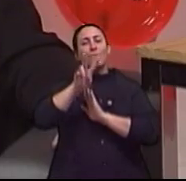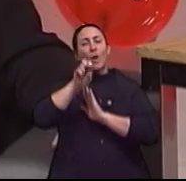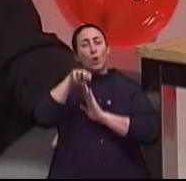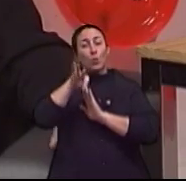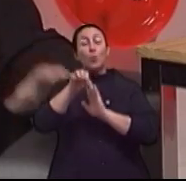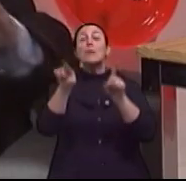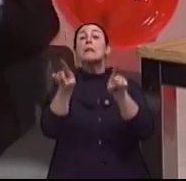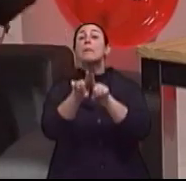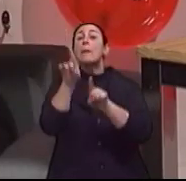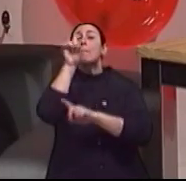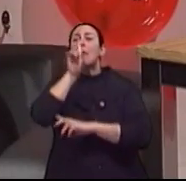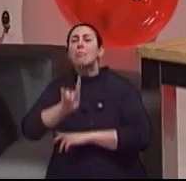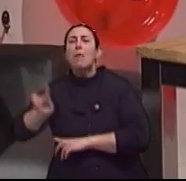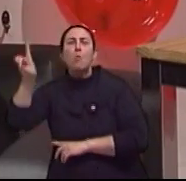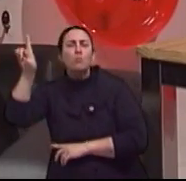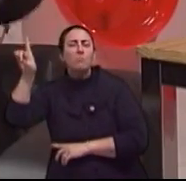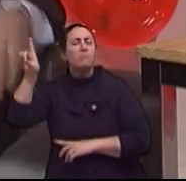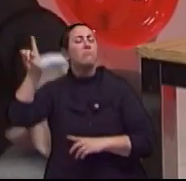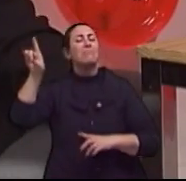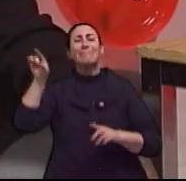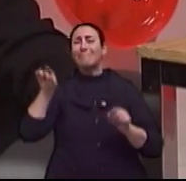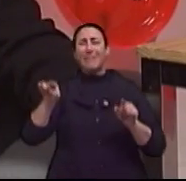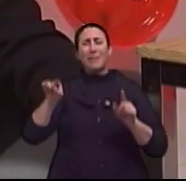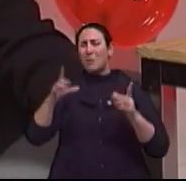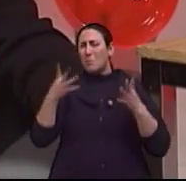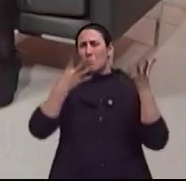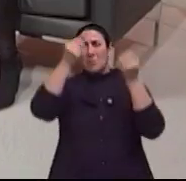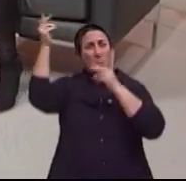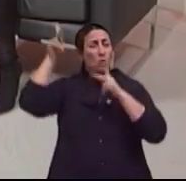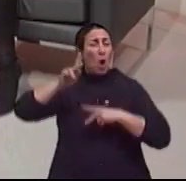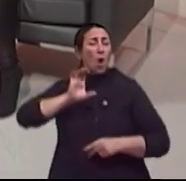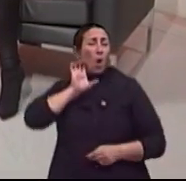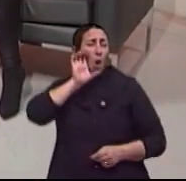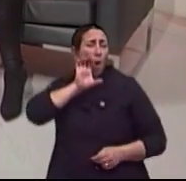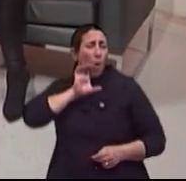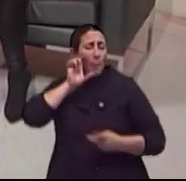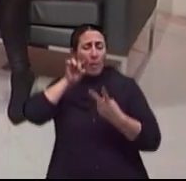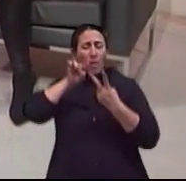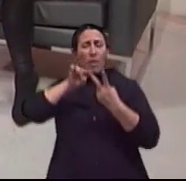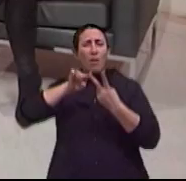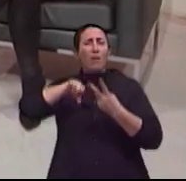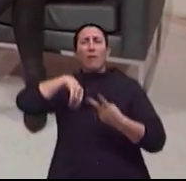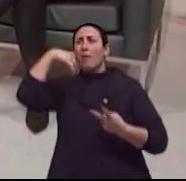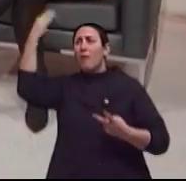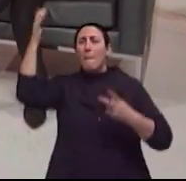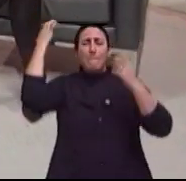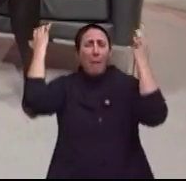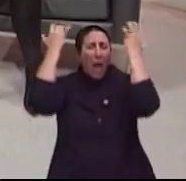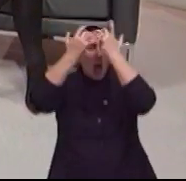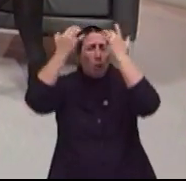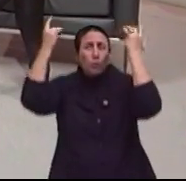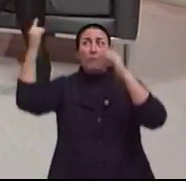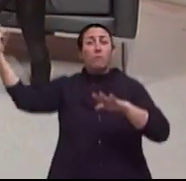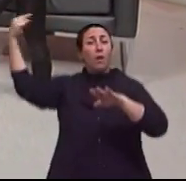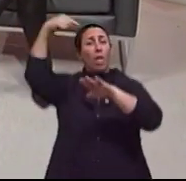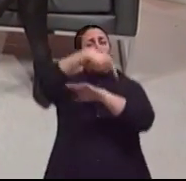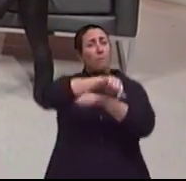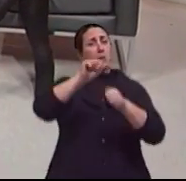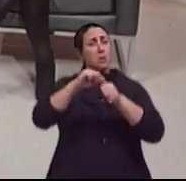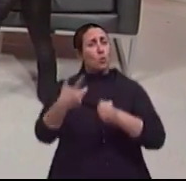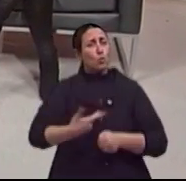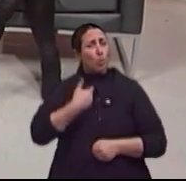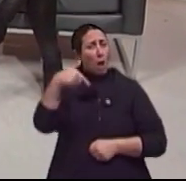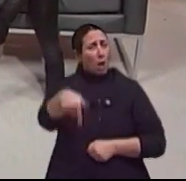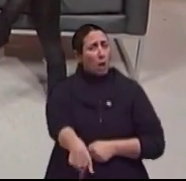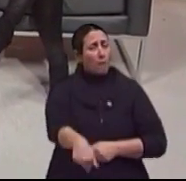turismo médico o pessoal sai lá da Colômbia Venezuela da do México vem operar aqui vem tratar